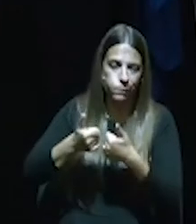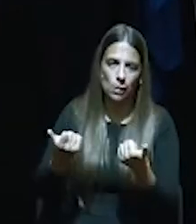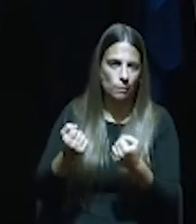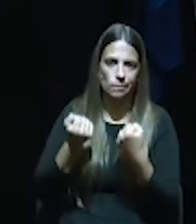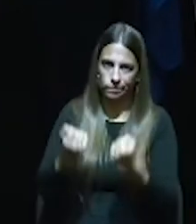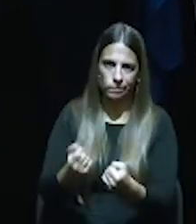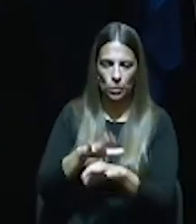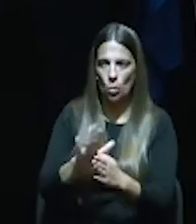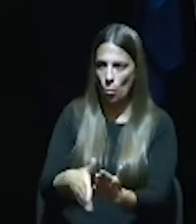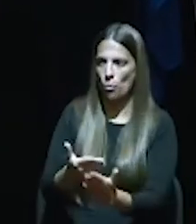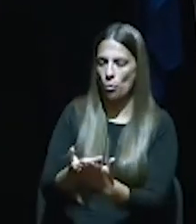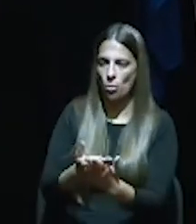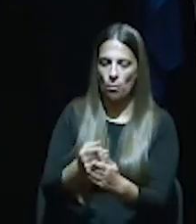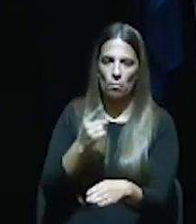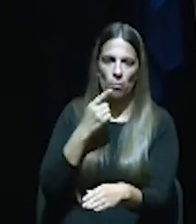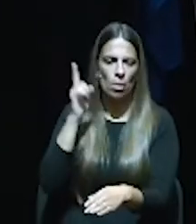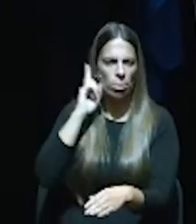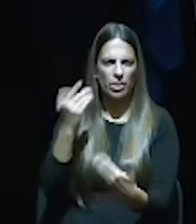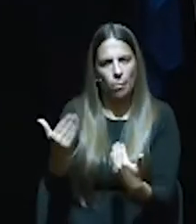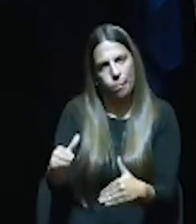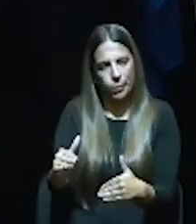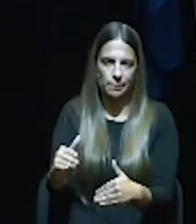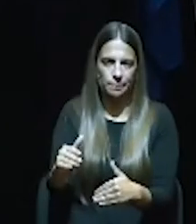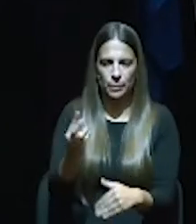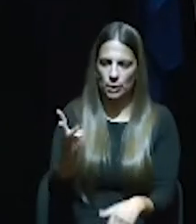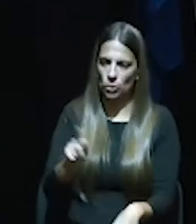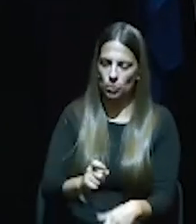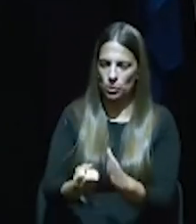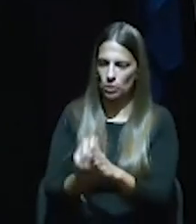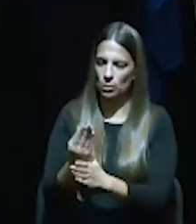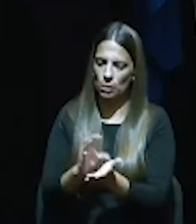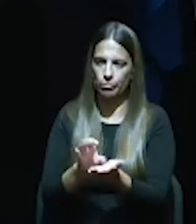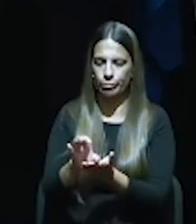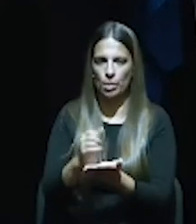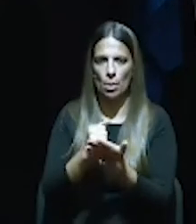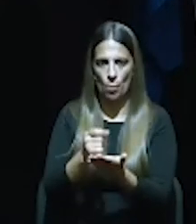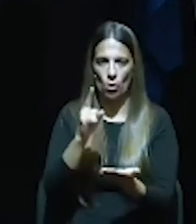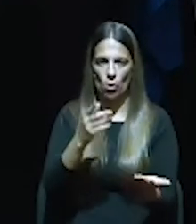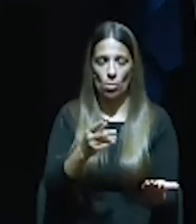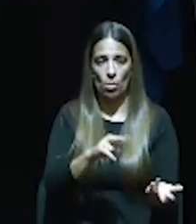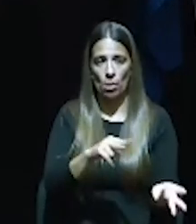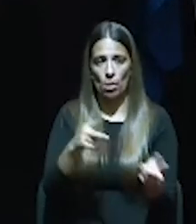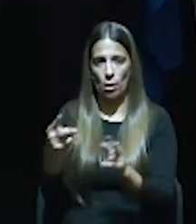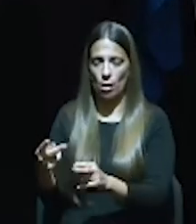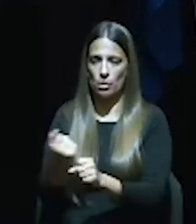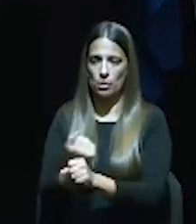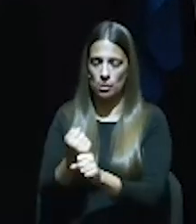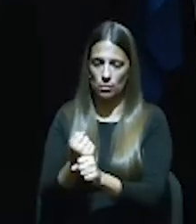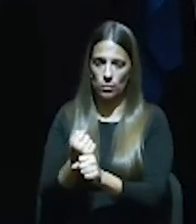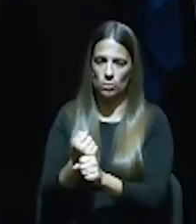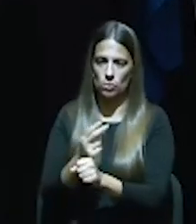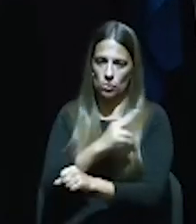propomos que temporariamente e durante os próximos 3 meses seja criado um fundo especial temporário transferido do município para os serviços de ação social